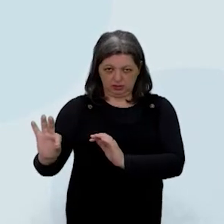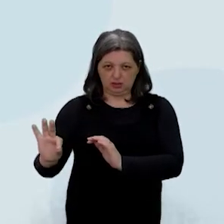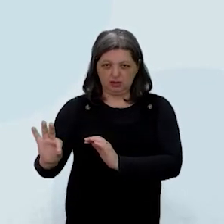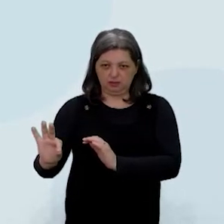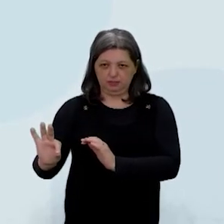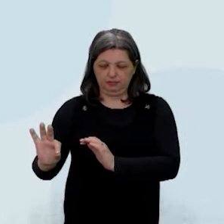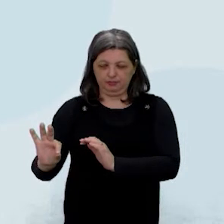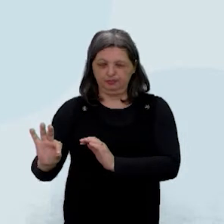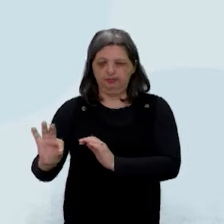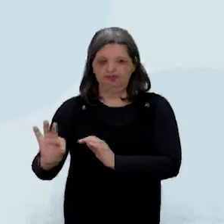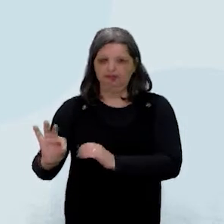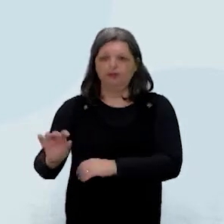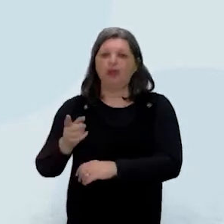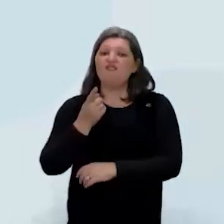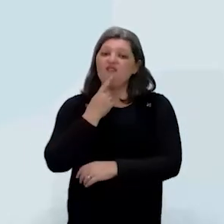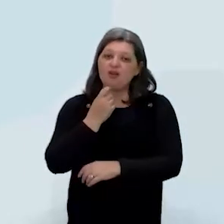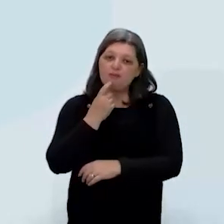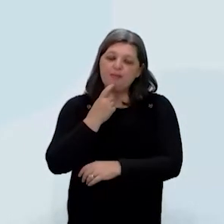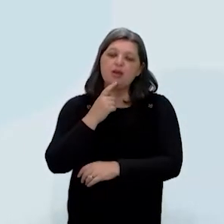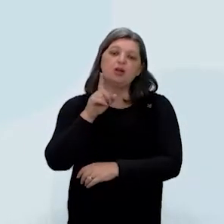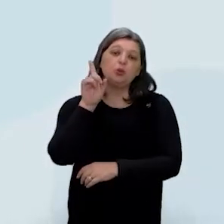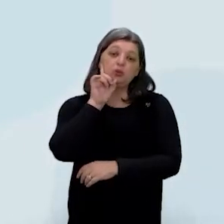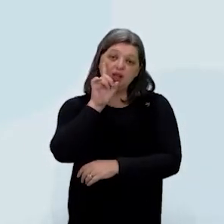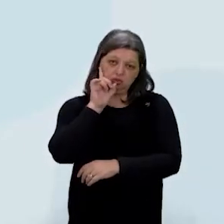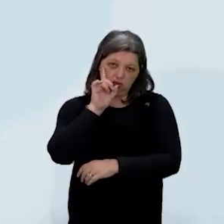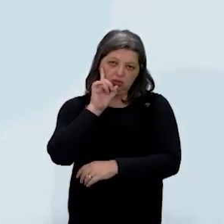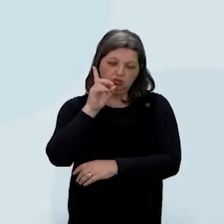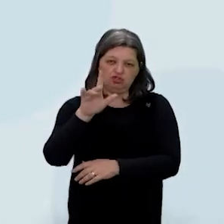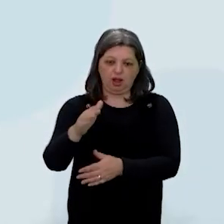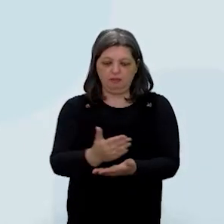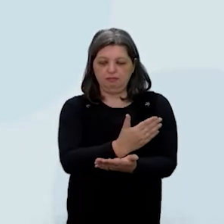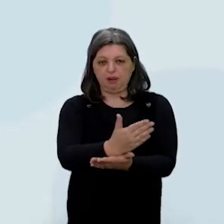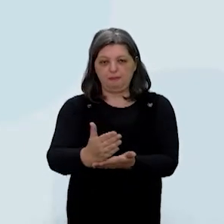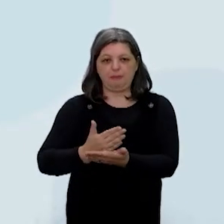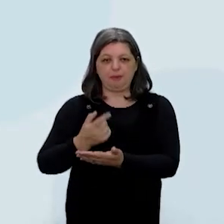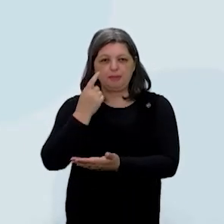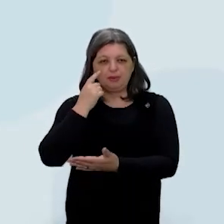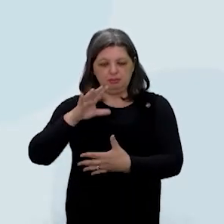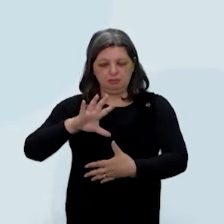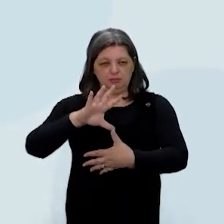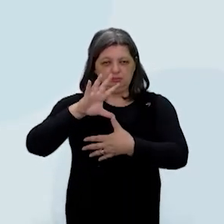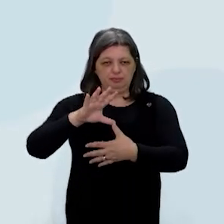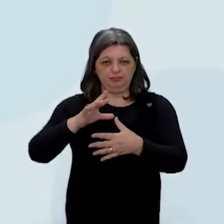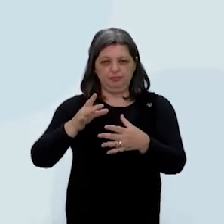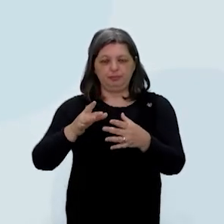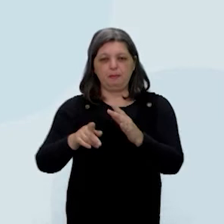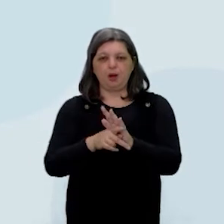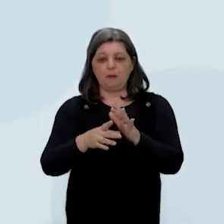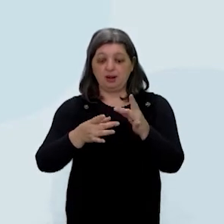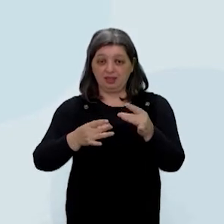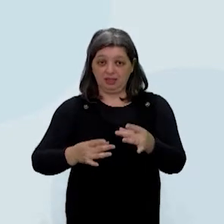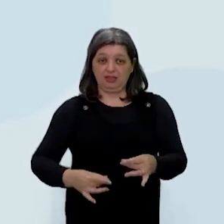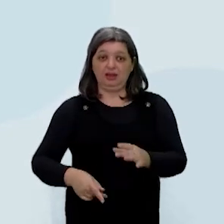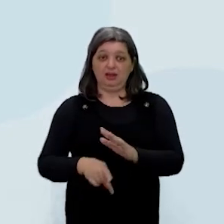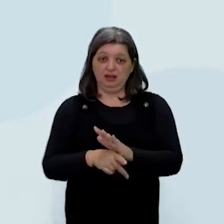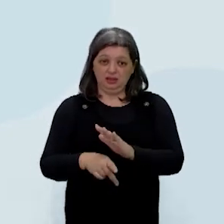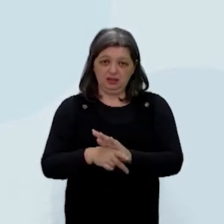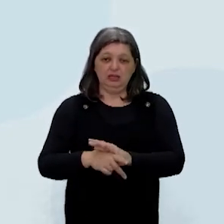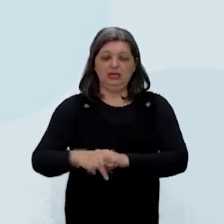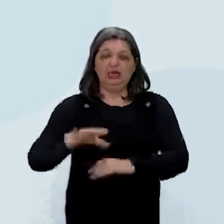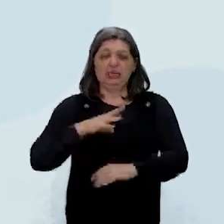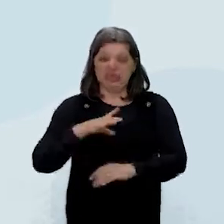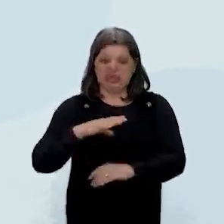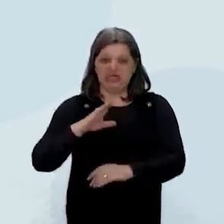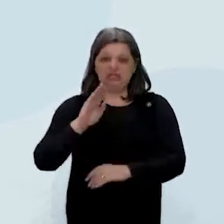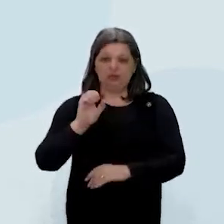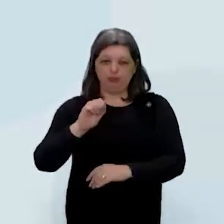os Estados Unidos. E no detalhe, vocês vejam que a cidade de Berlim também foi dividida